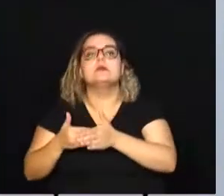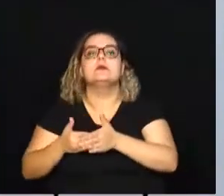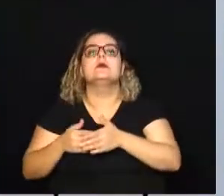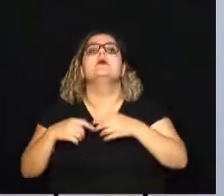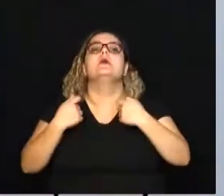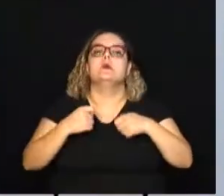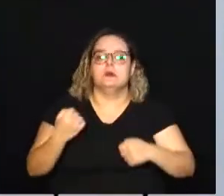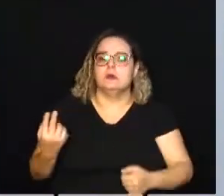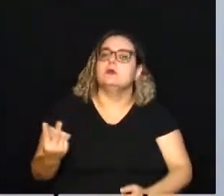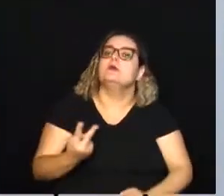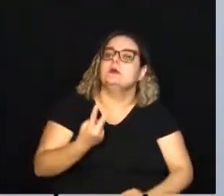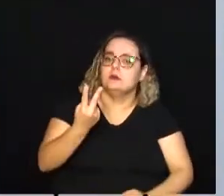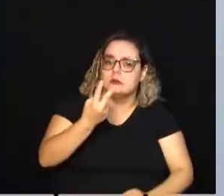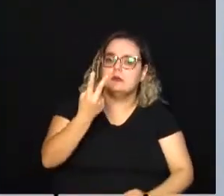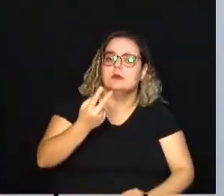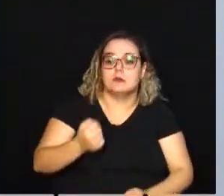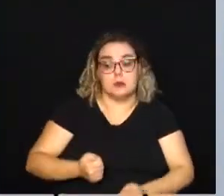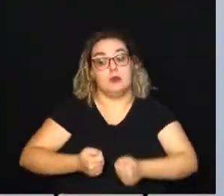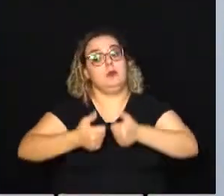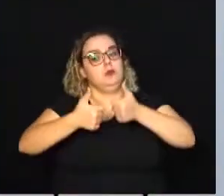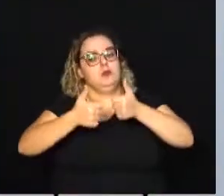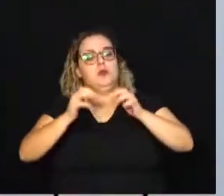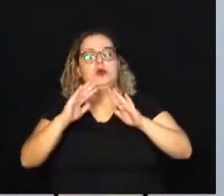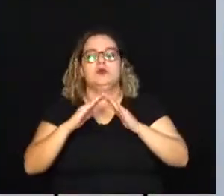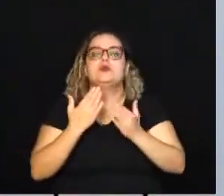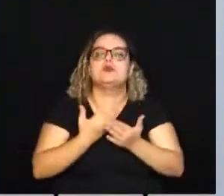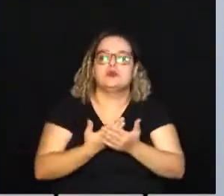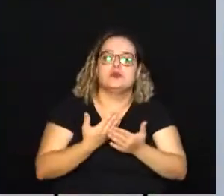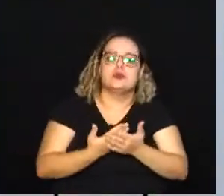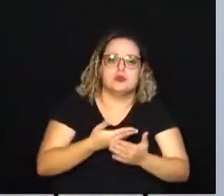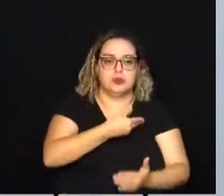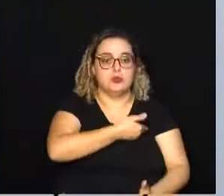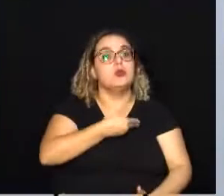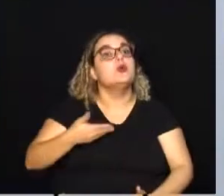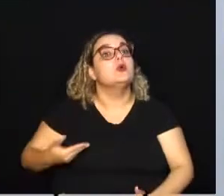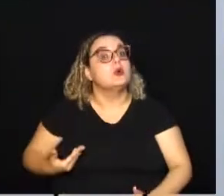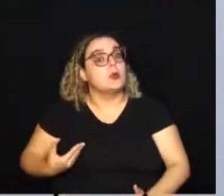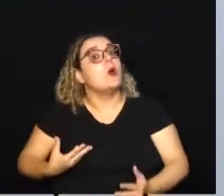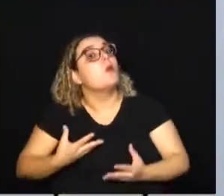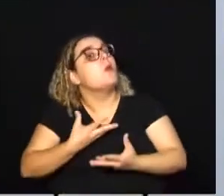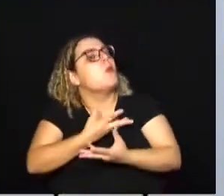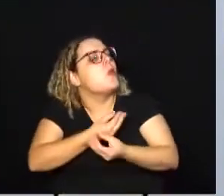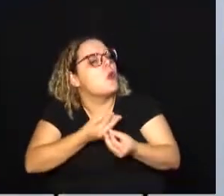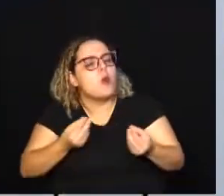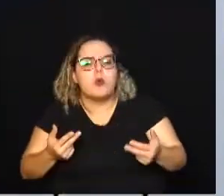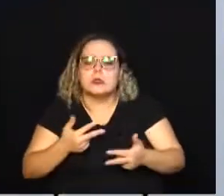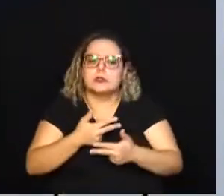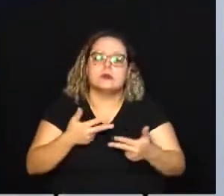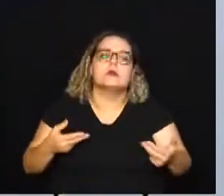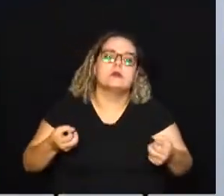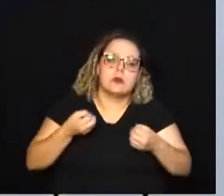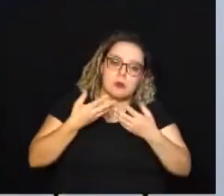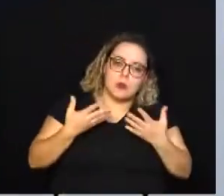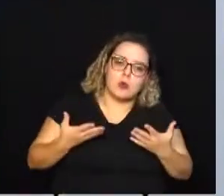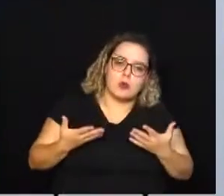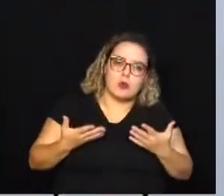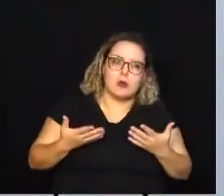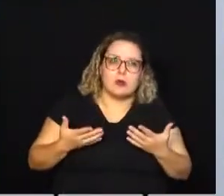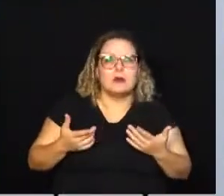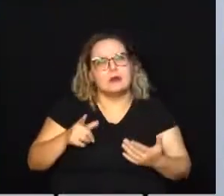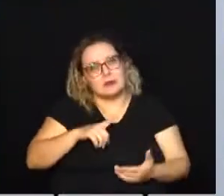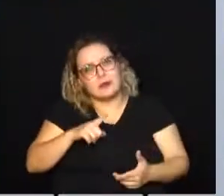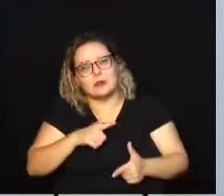valorizar o que há de positivo na escola pública e tem muita coisa boa, apesar das adversidades. Então, acho que é um debate